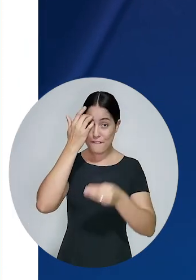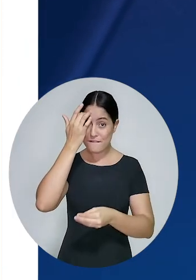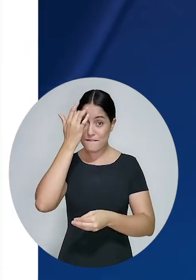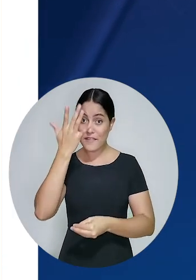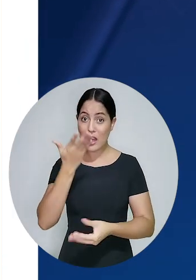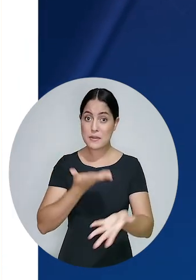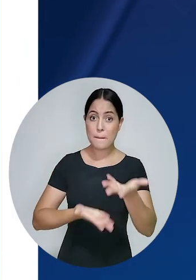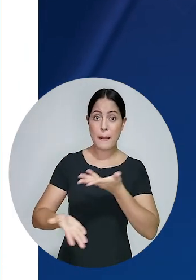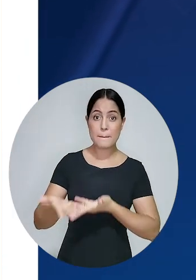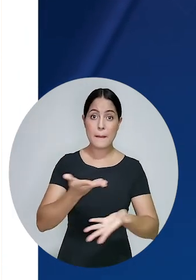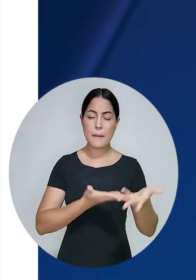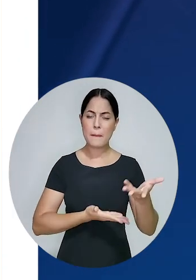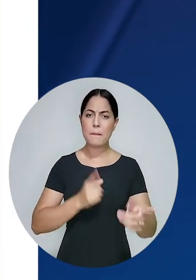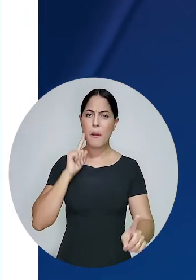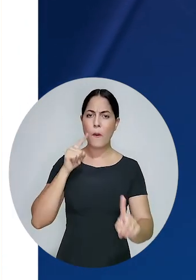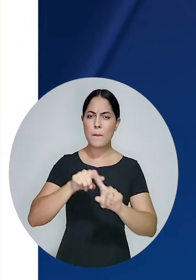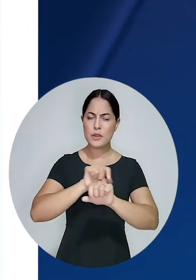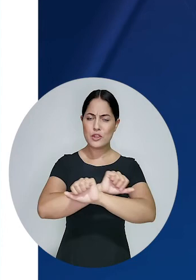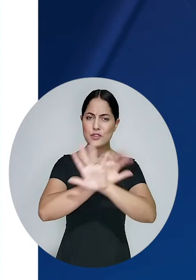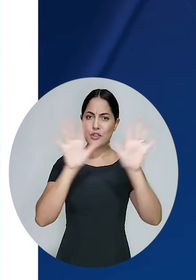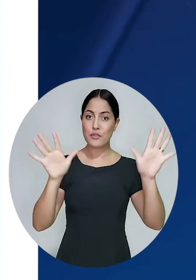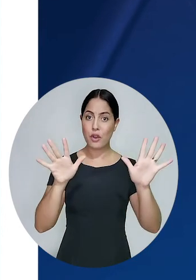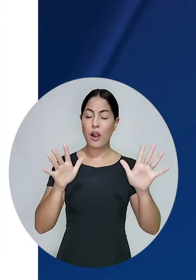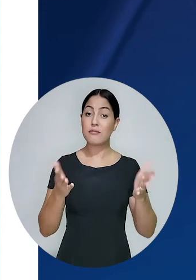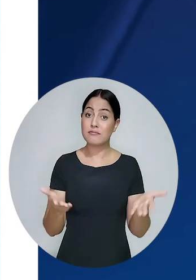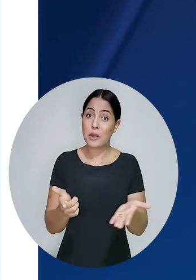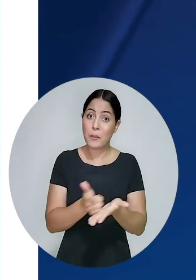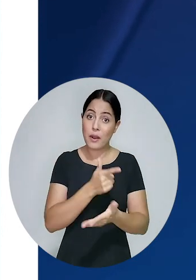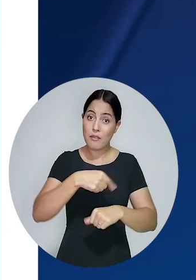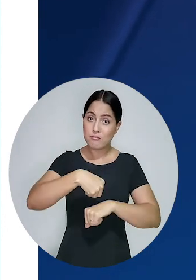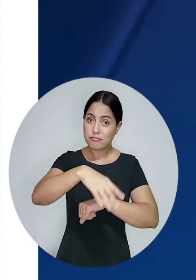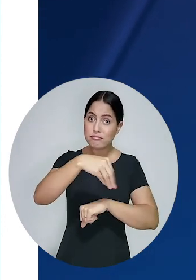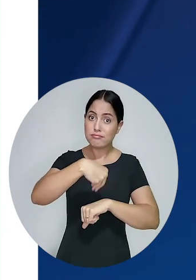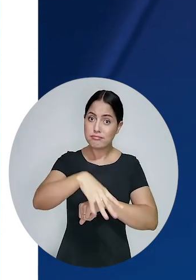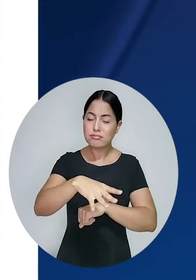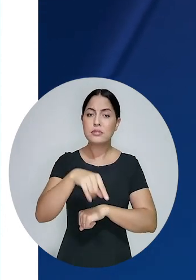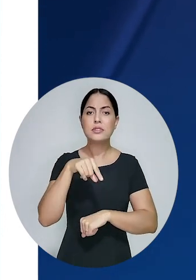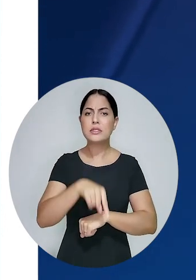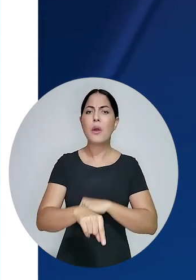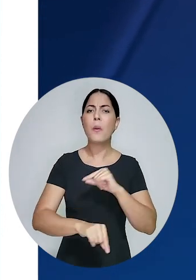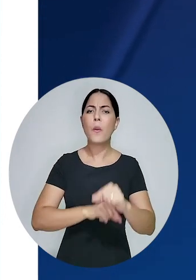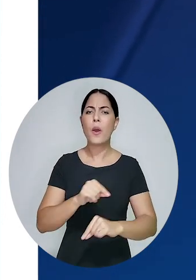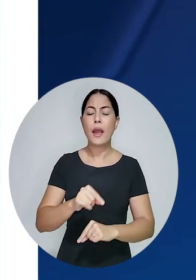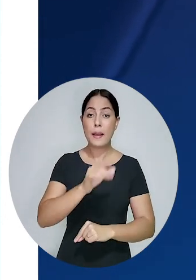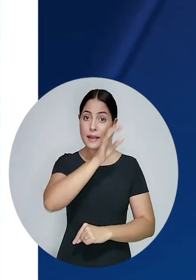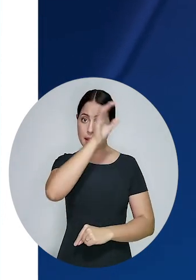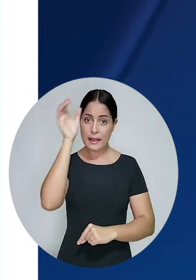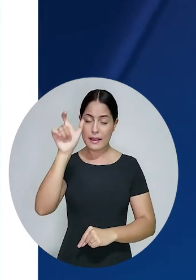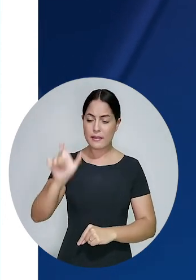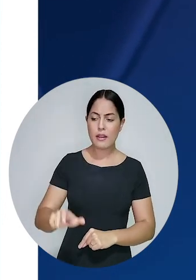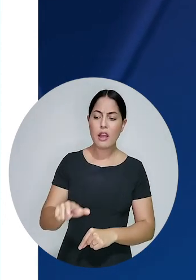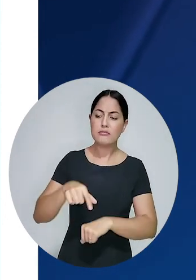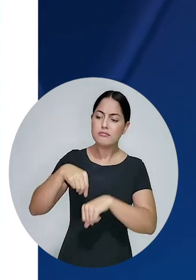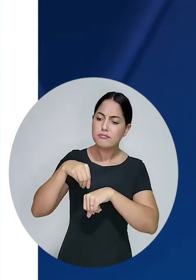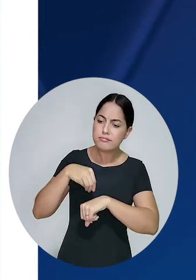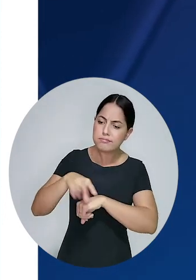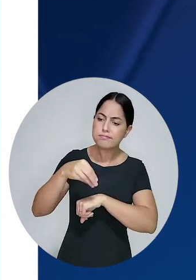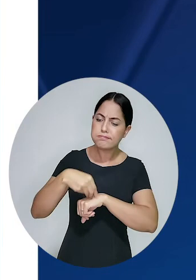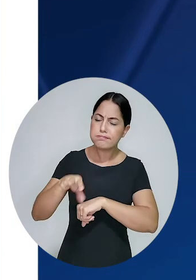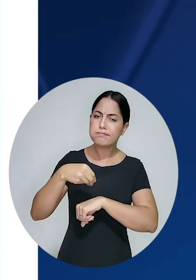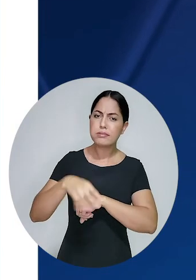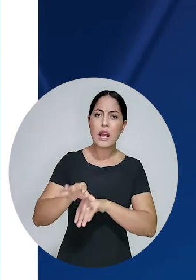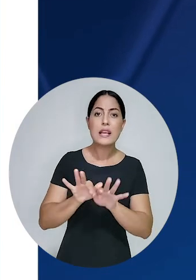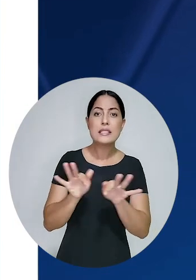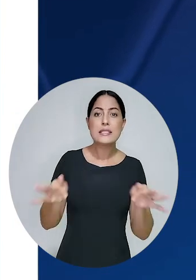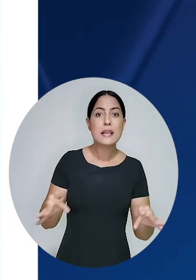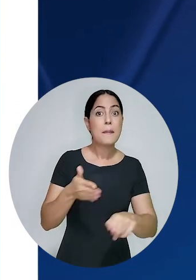foram elaboradas para auxiliar a advocacia, mas também oferecem orientações aos próprios consumidores de forma